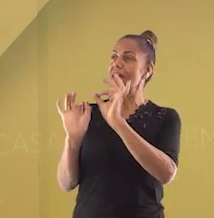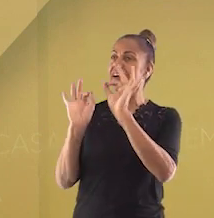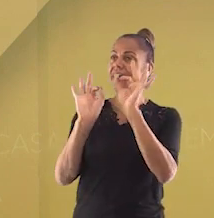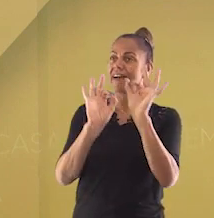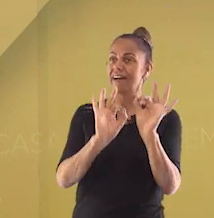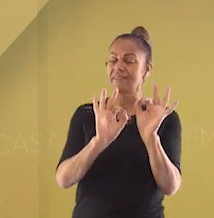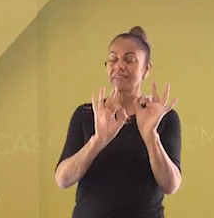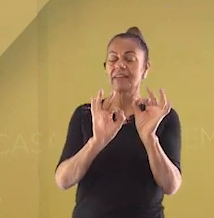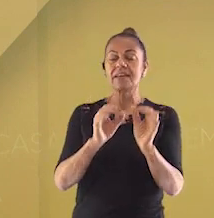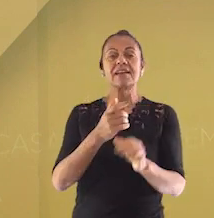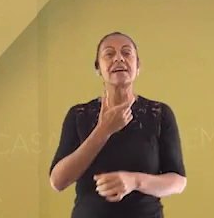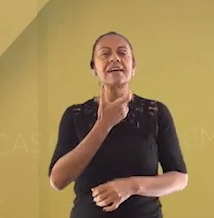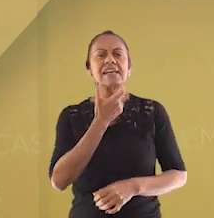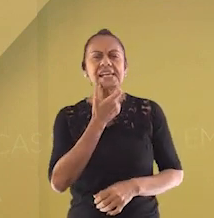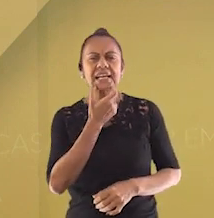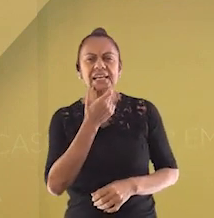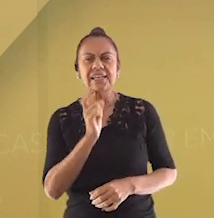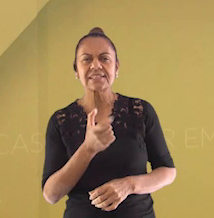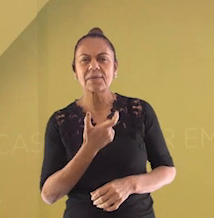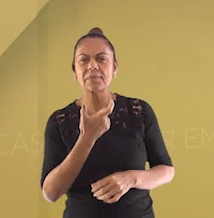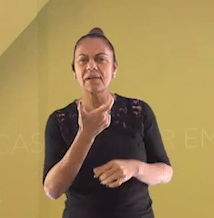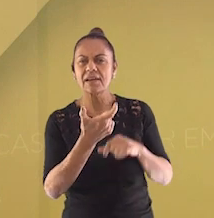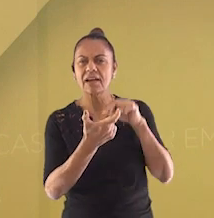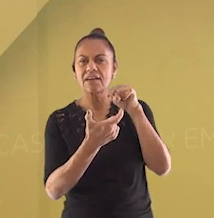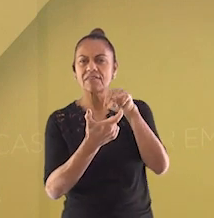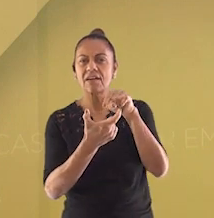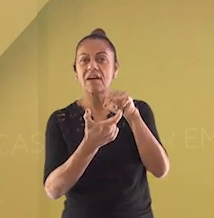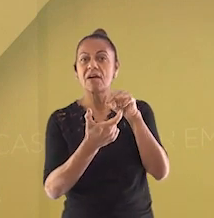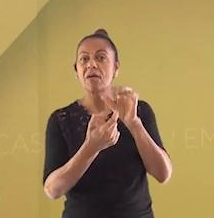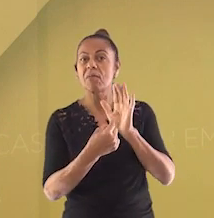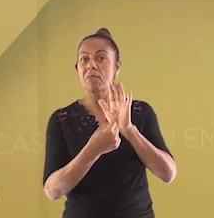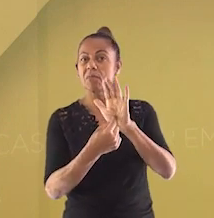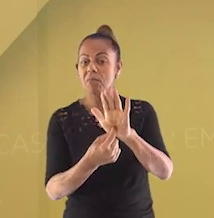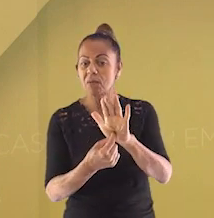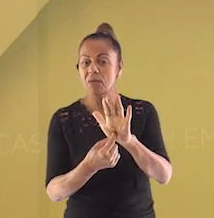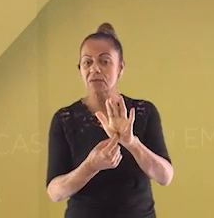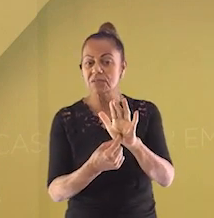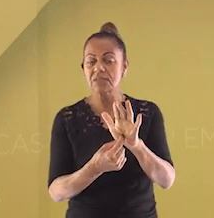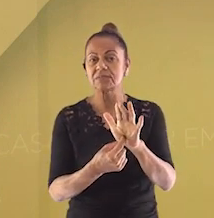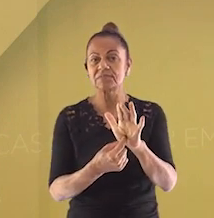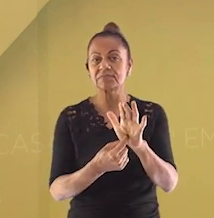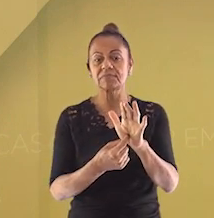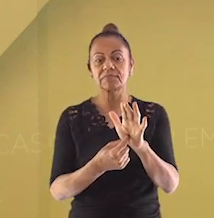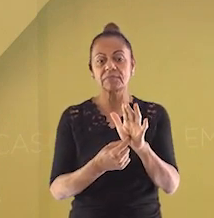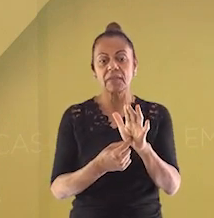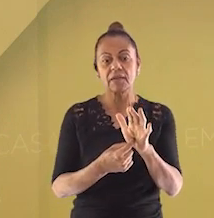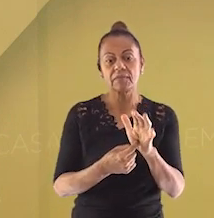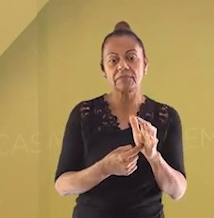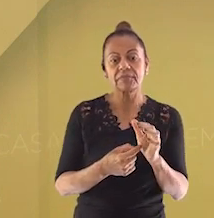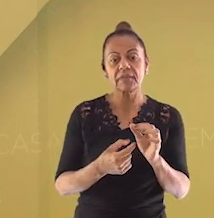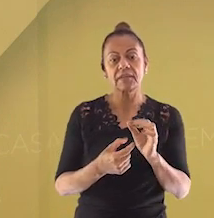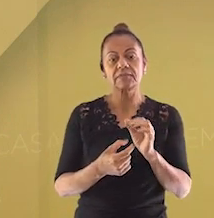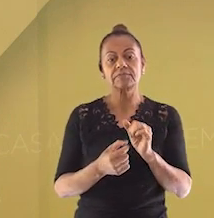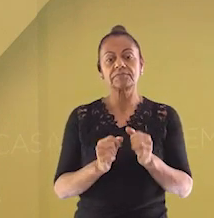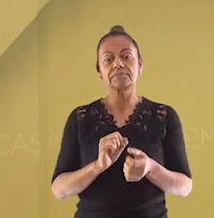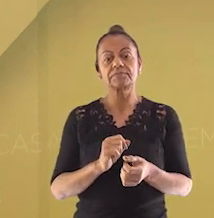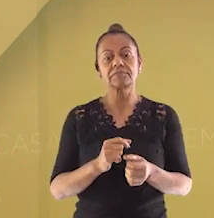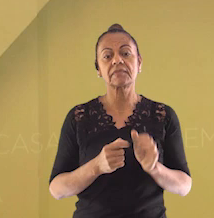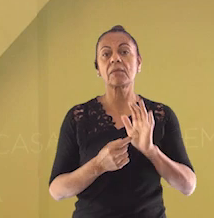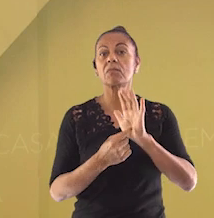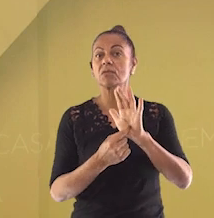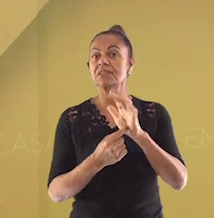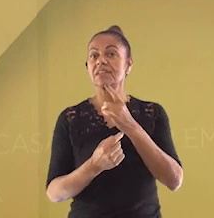the movie eles gostaram do filme as regras são relacionadas a terminação